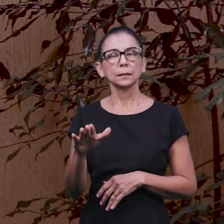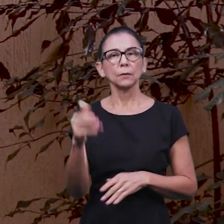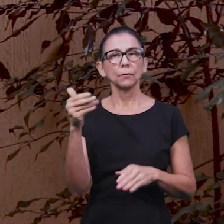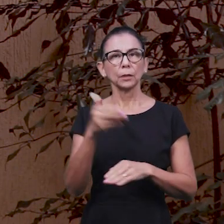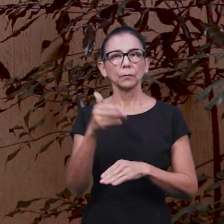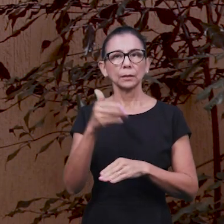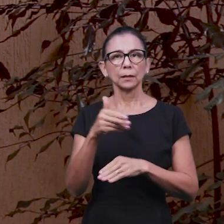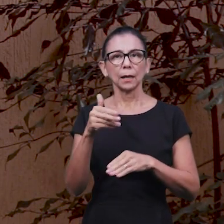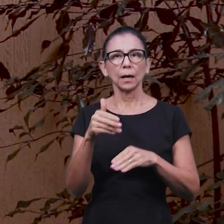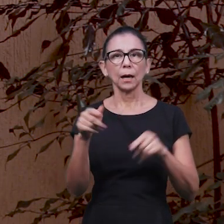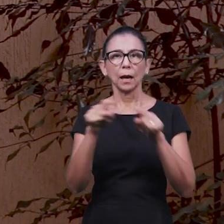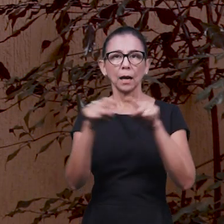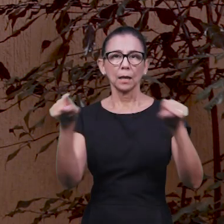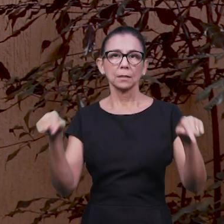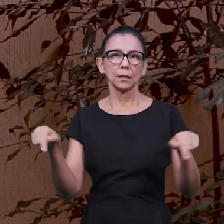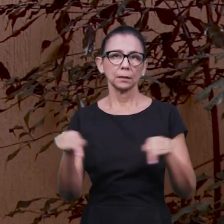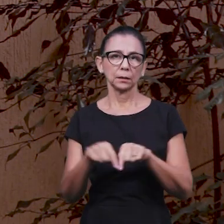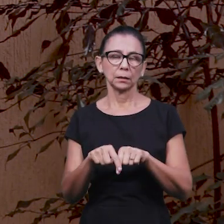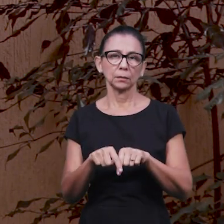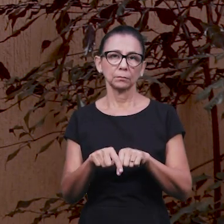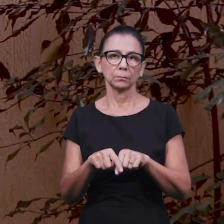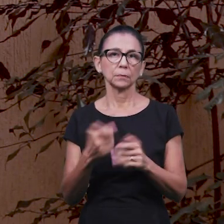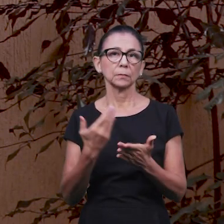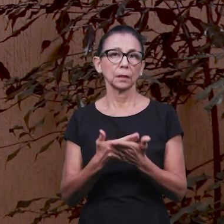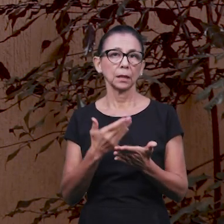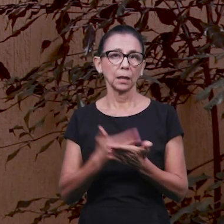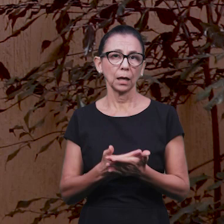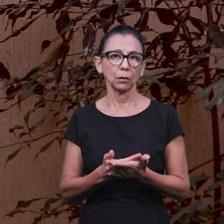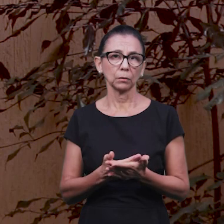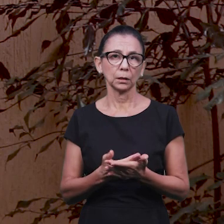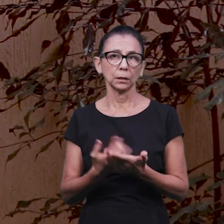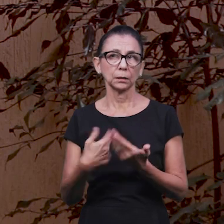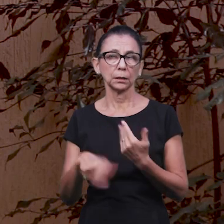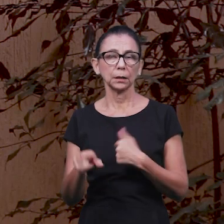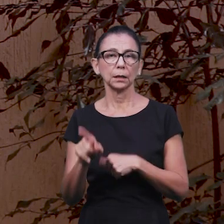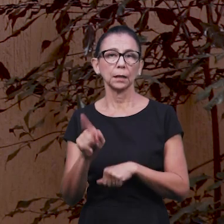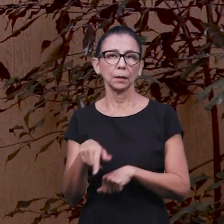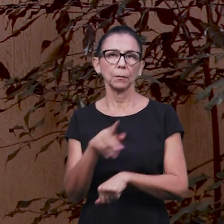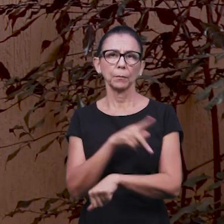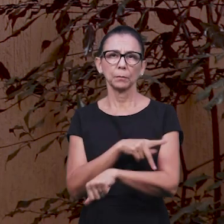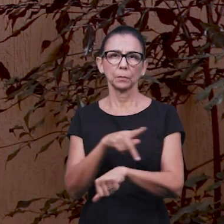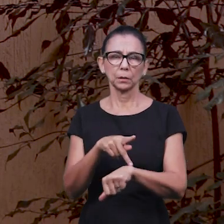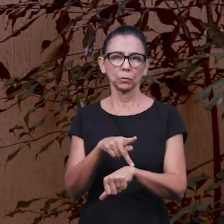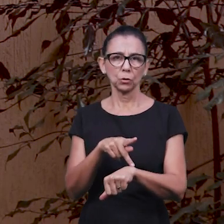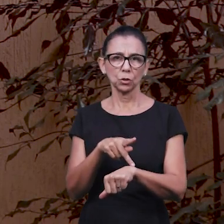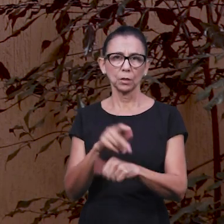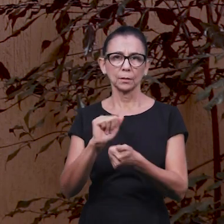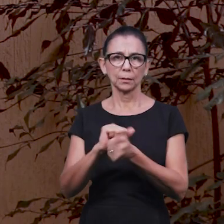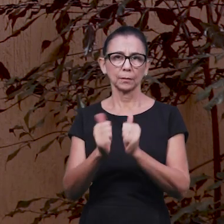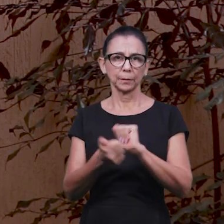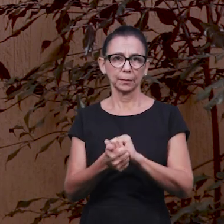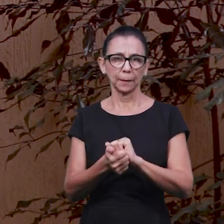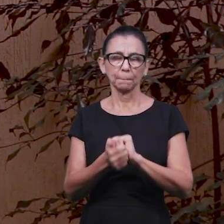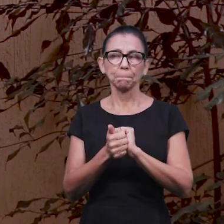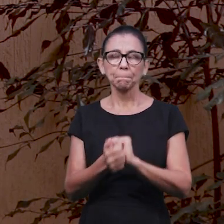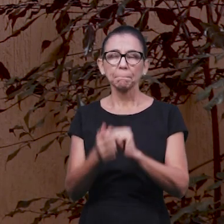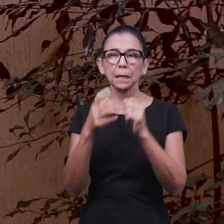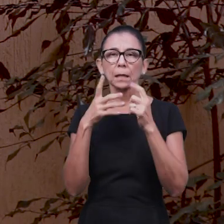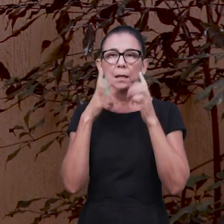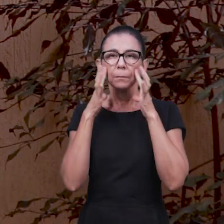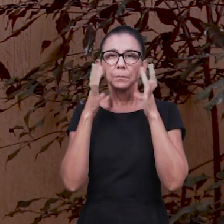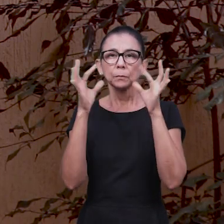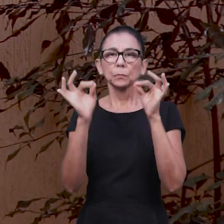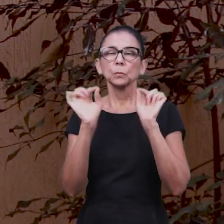que vai envolver o quê? O pedagógico. O que é que nós precisamos então estar atentos?